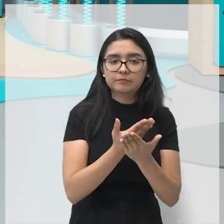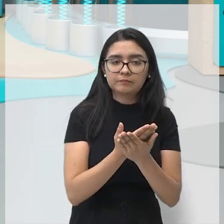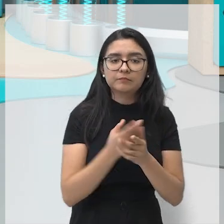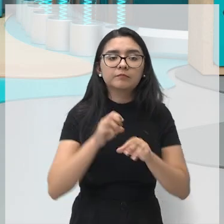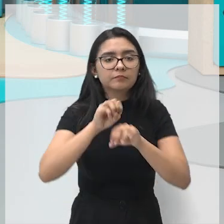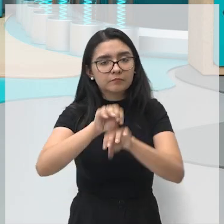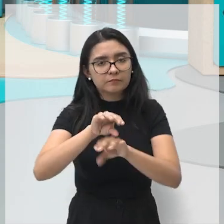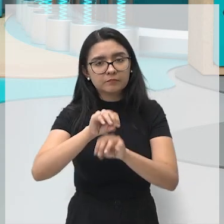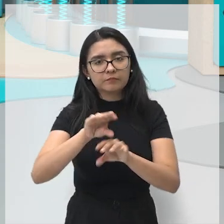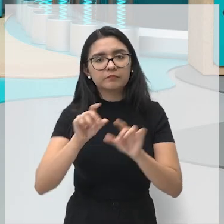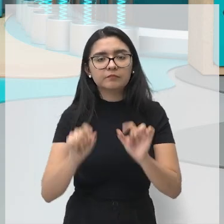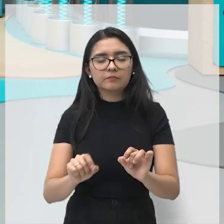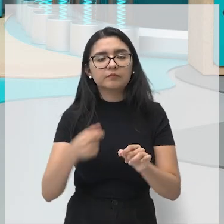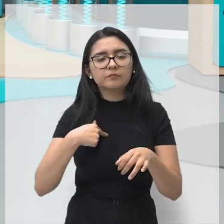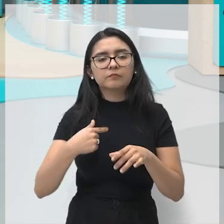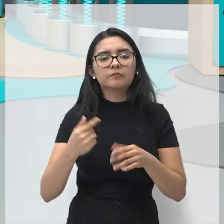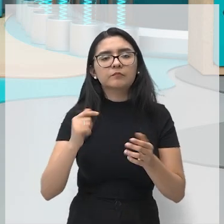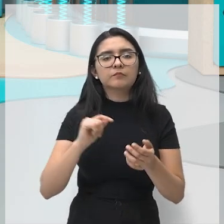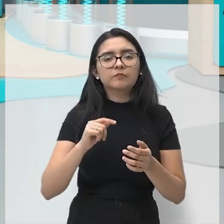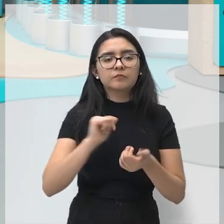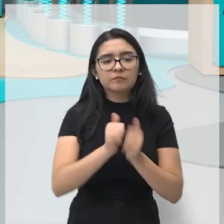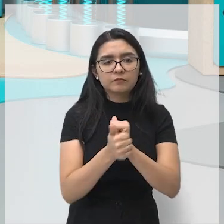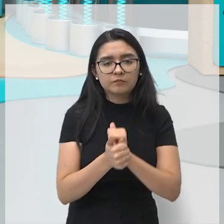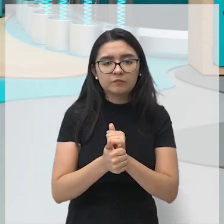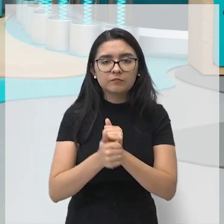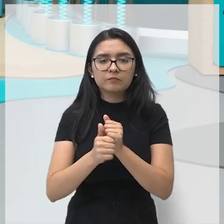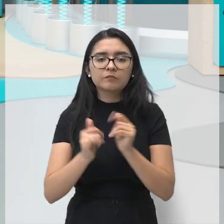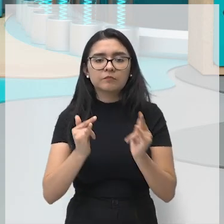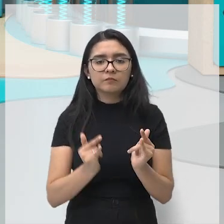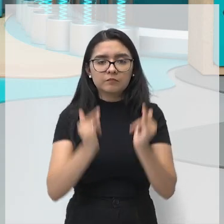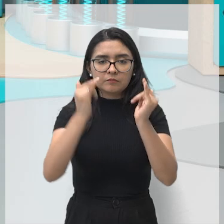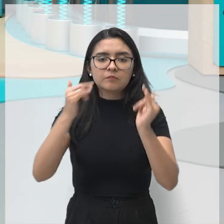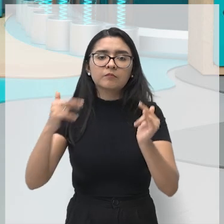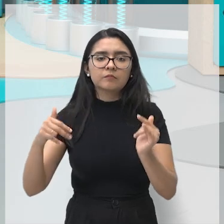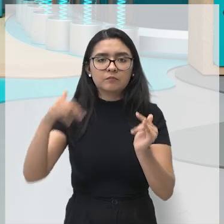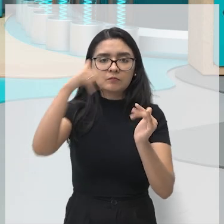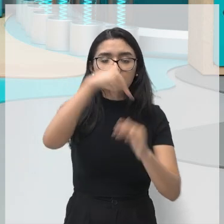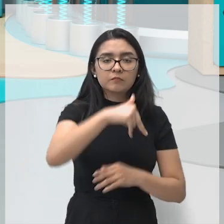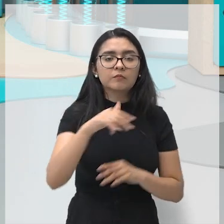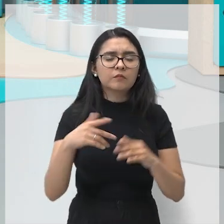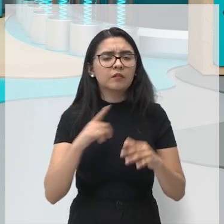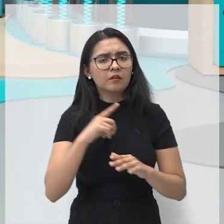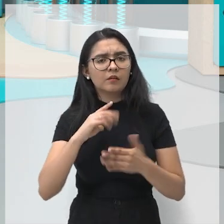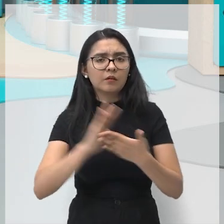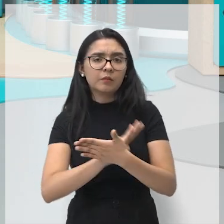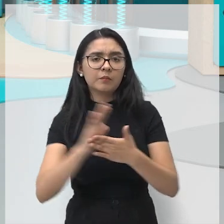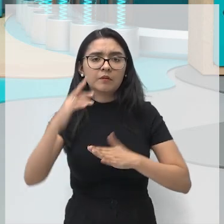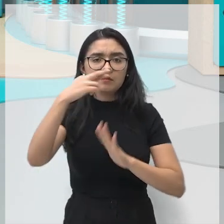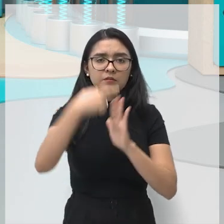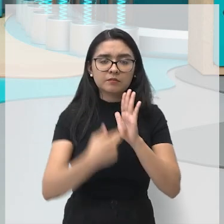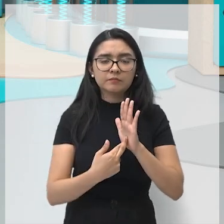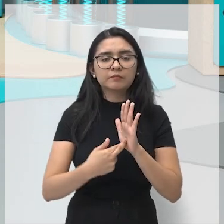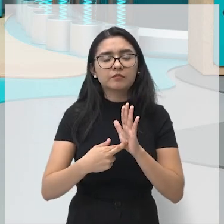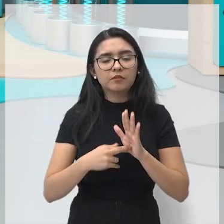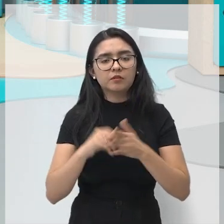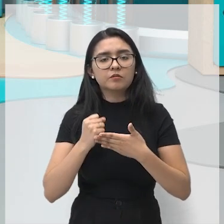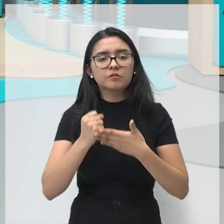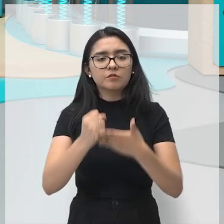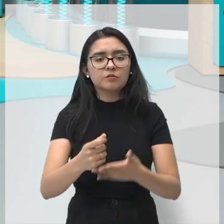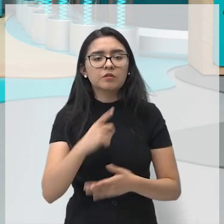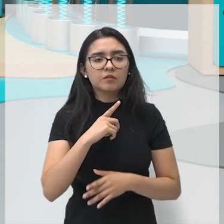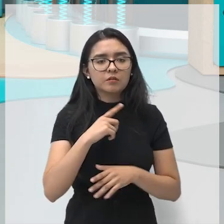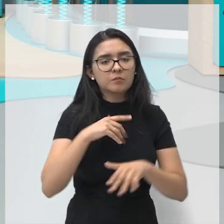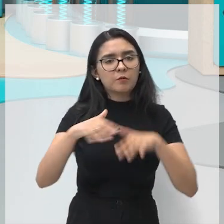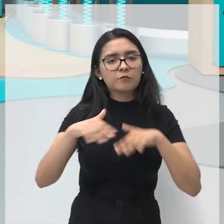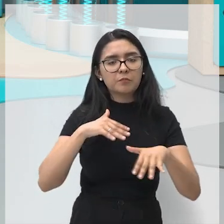eles ensinam ali a prática do parkour. Também é comum haver algumas outras regras que ajudam a dar mais dinamismo